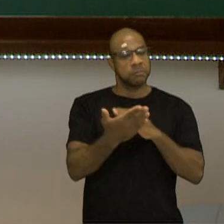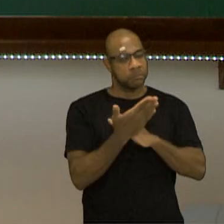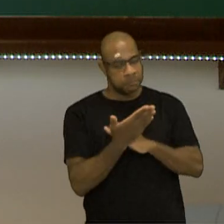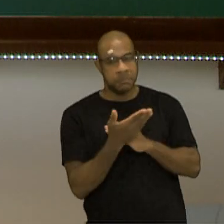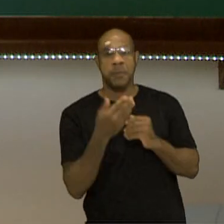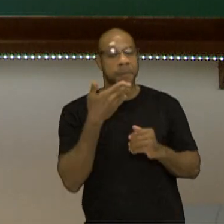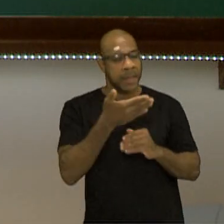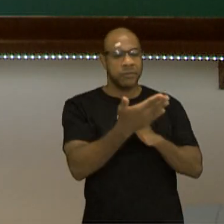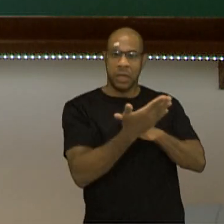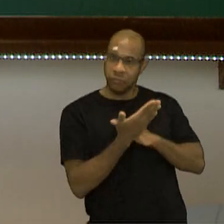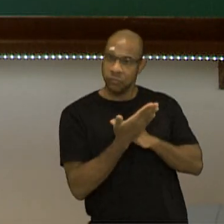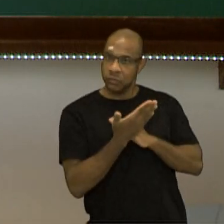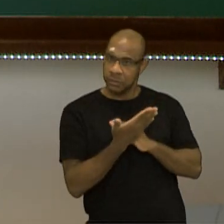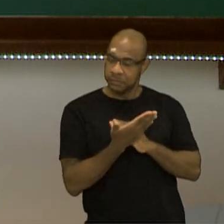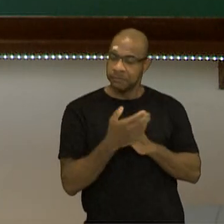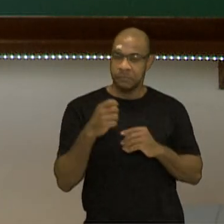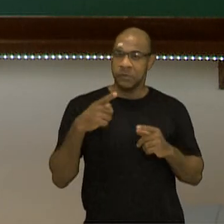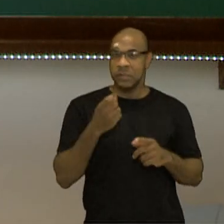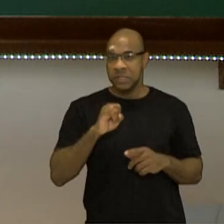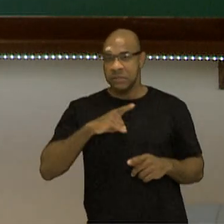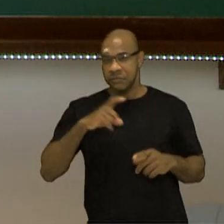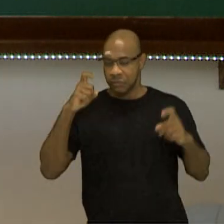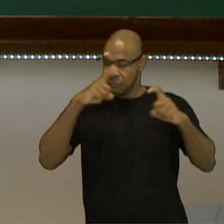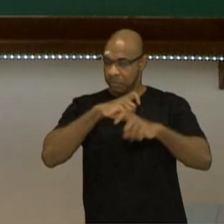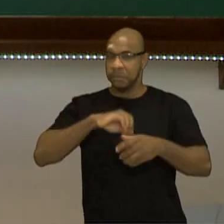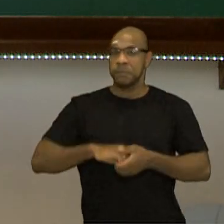hora de registrar a sua resposta, certo?